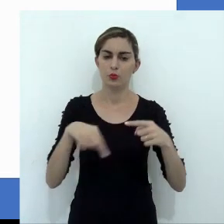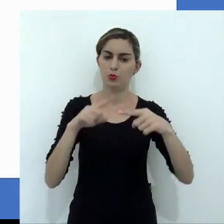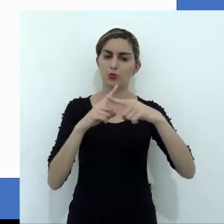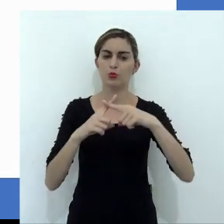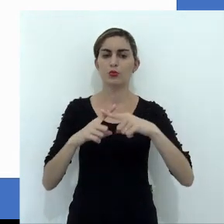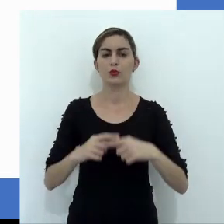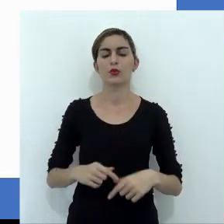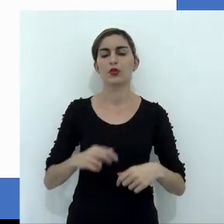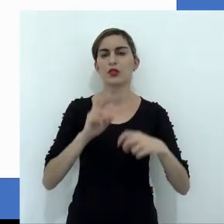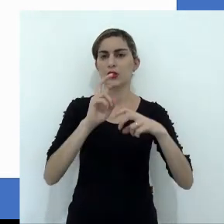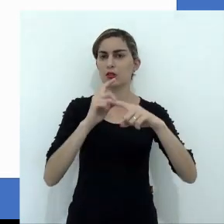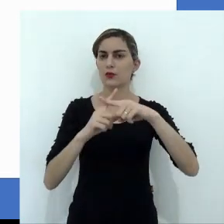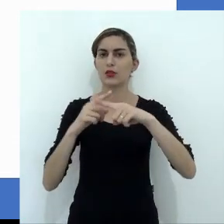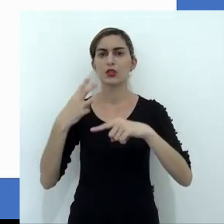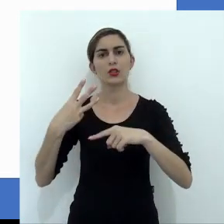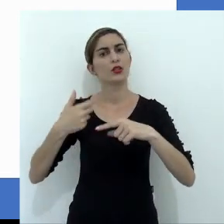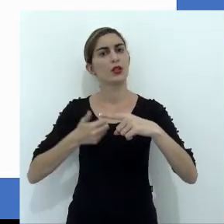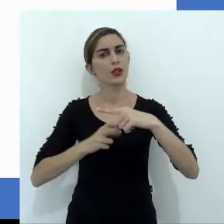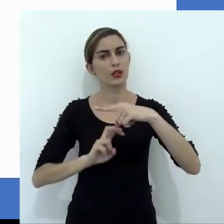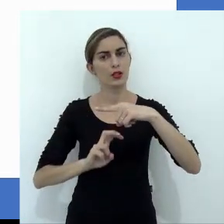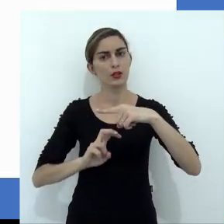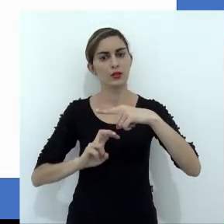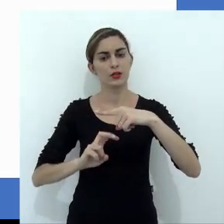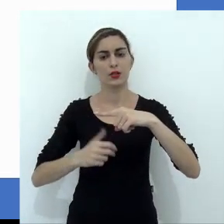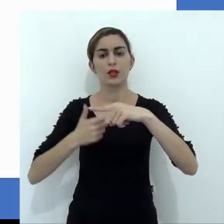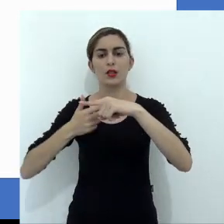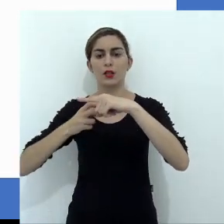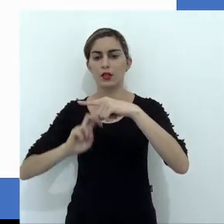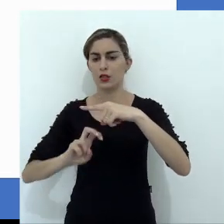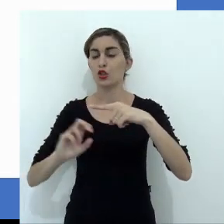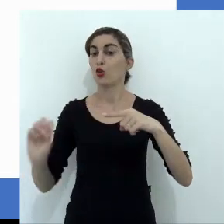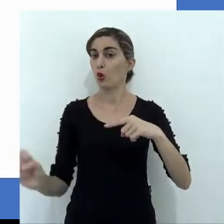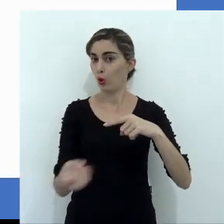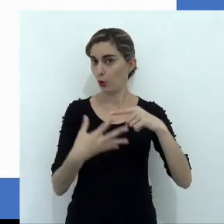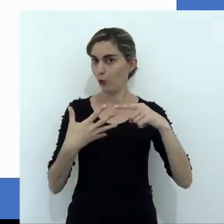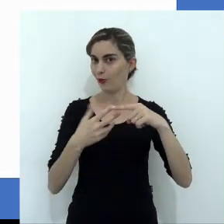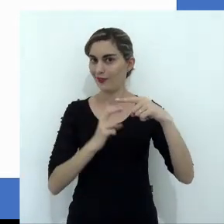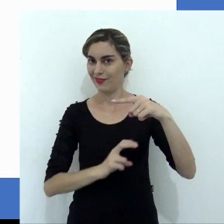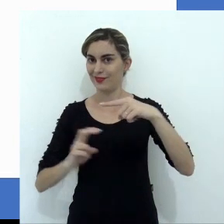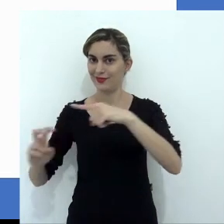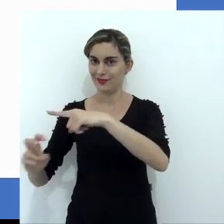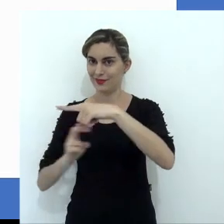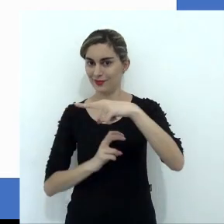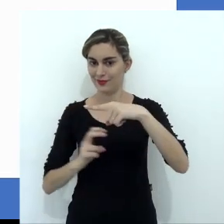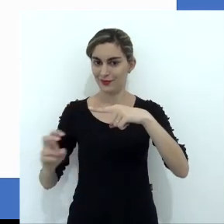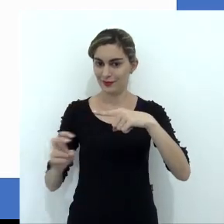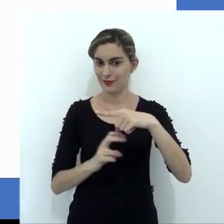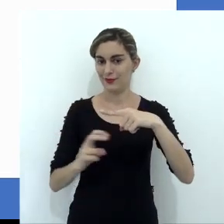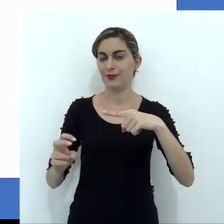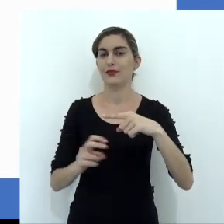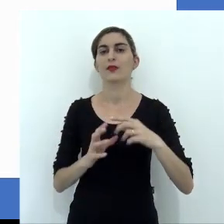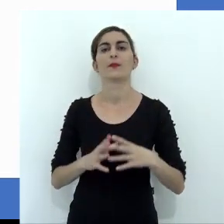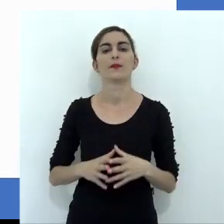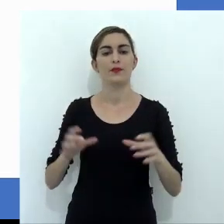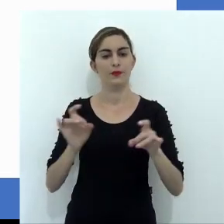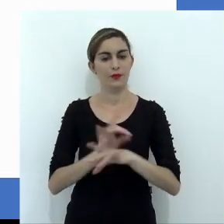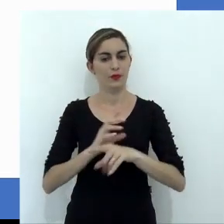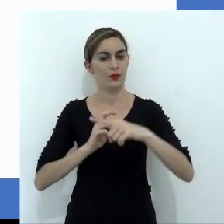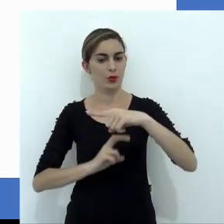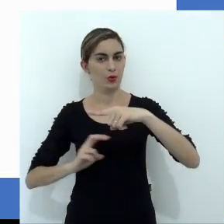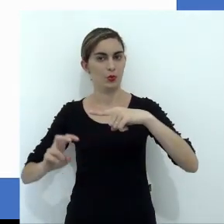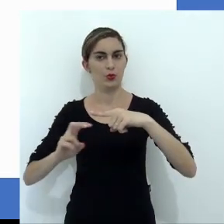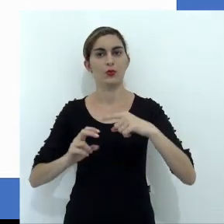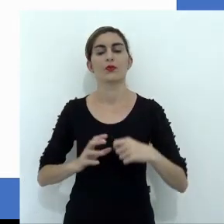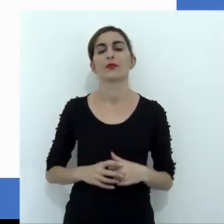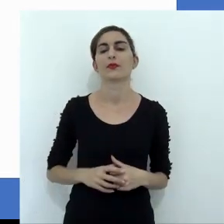denominadores. 5 vezes 3 é quanto? É 15. Então, 15 é o novo denominador. Já deixei preparadinho aqui, para a gente completar a fração na